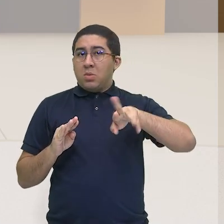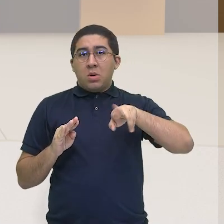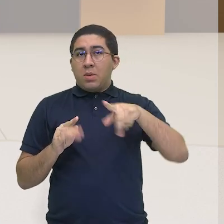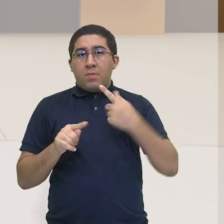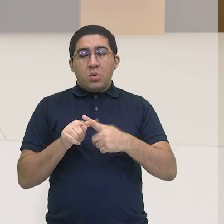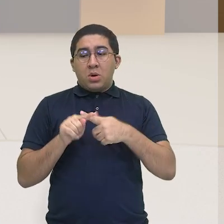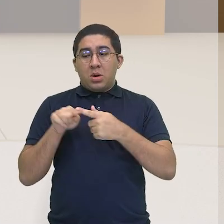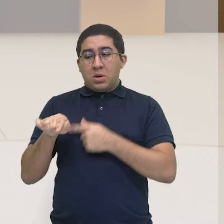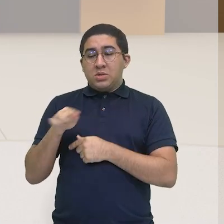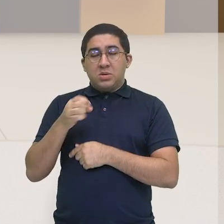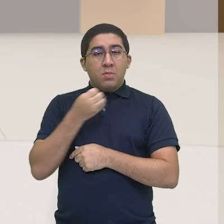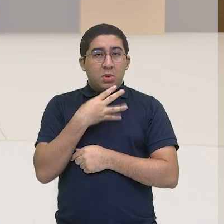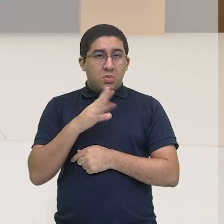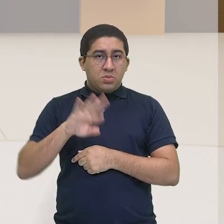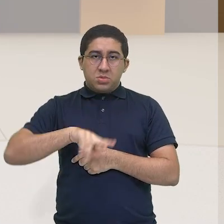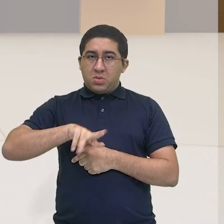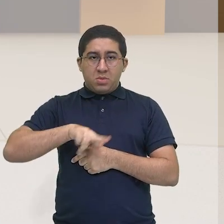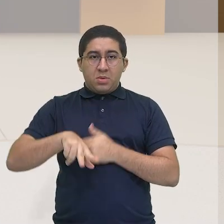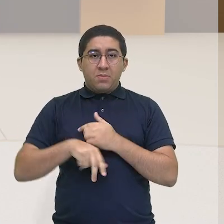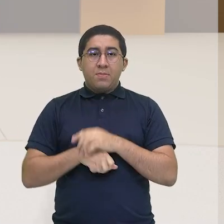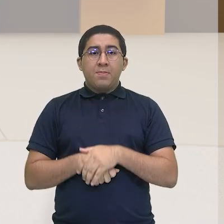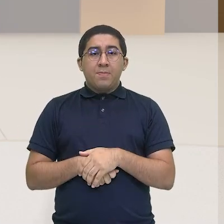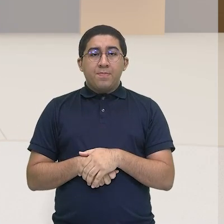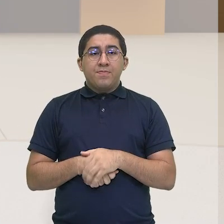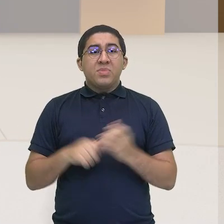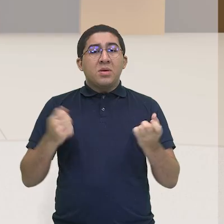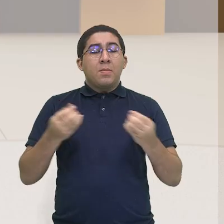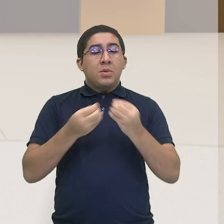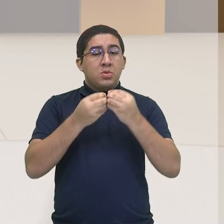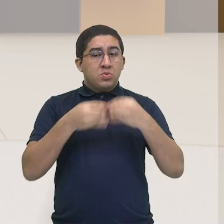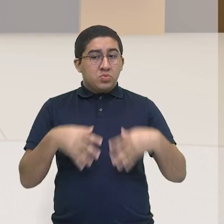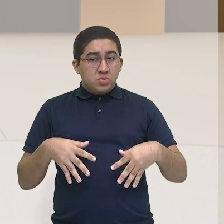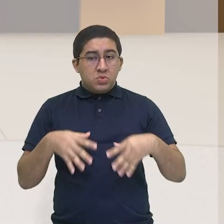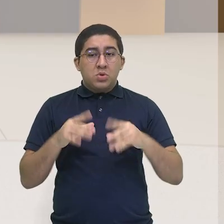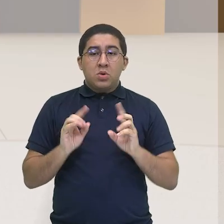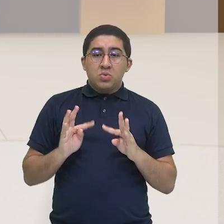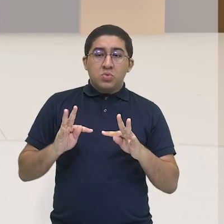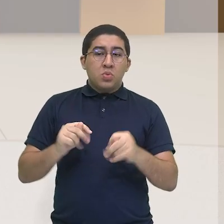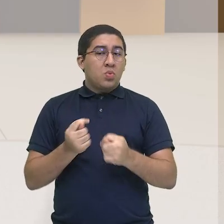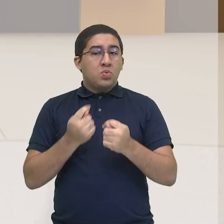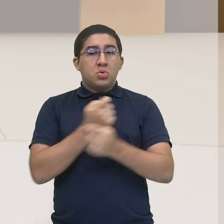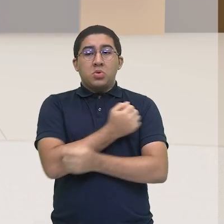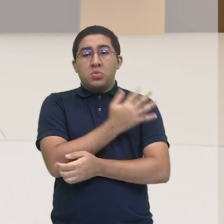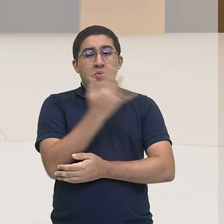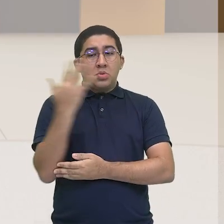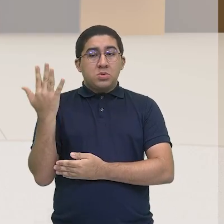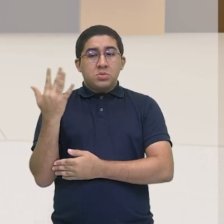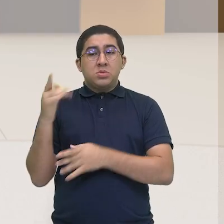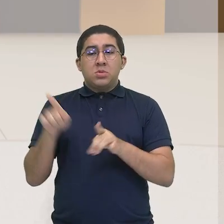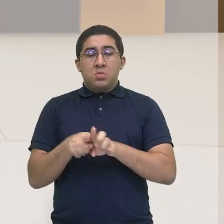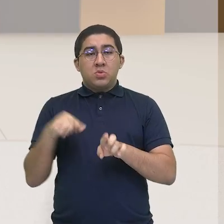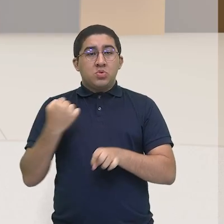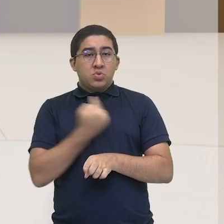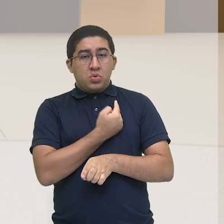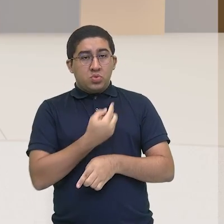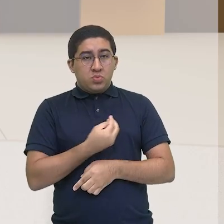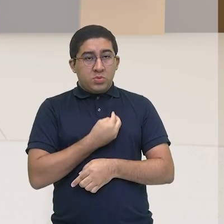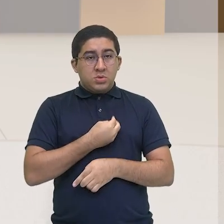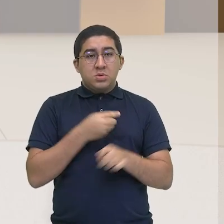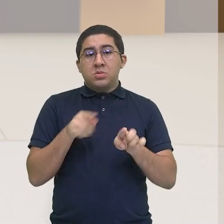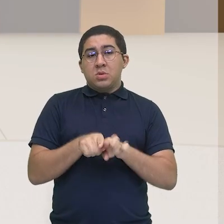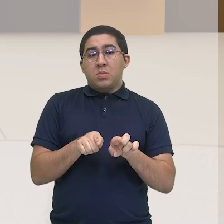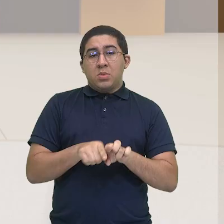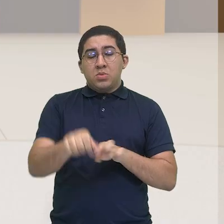desmatamento não é uma coisa legal. Então, é uma coisa que prejudica a natureza e prejudica a nós, prejudica o meio